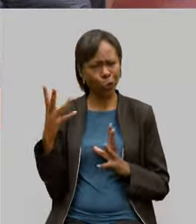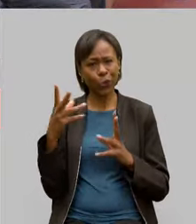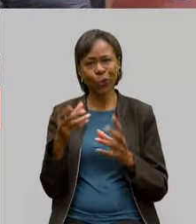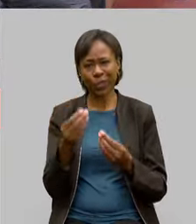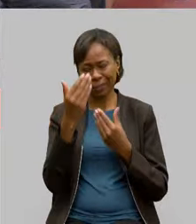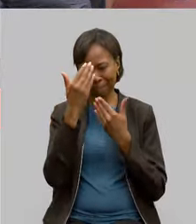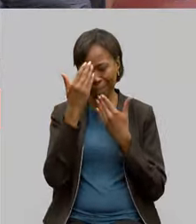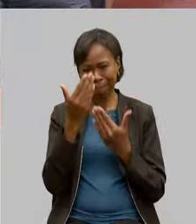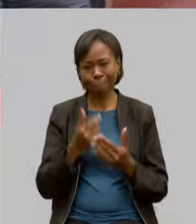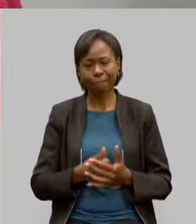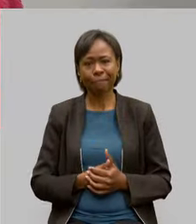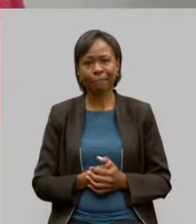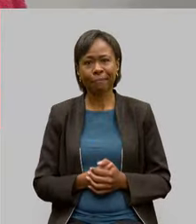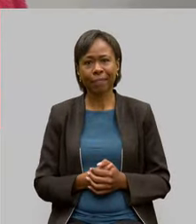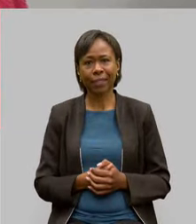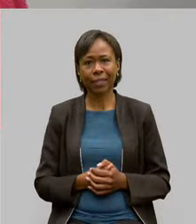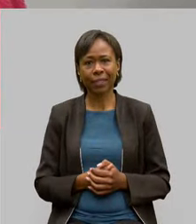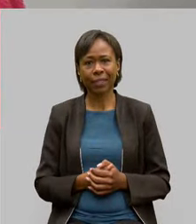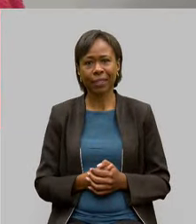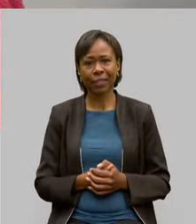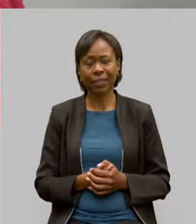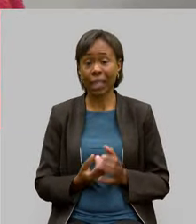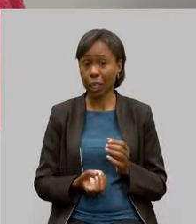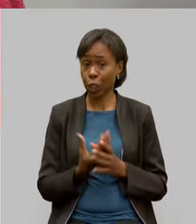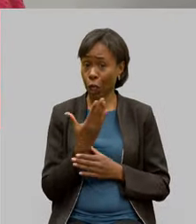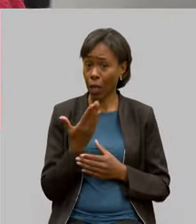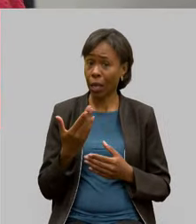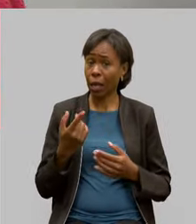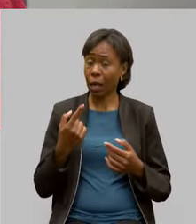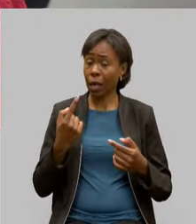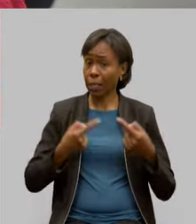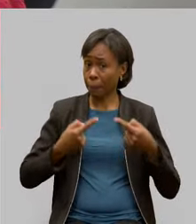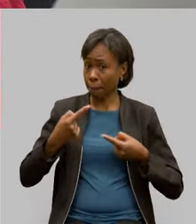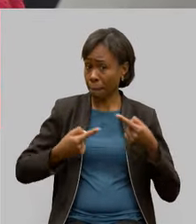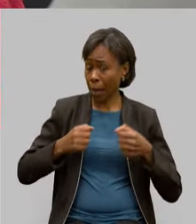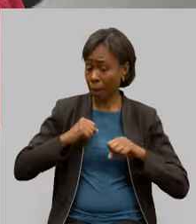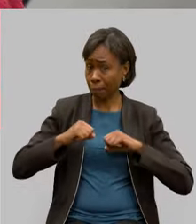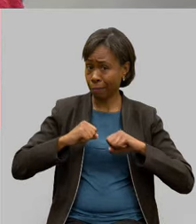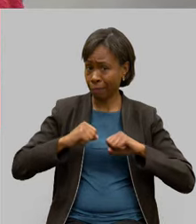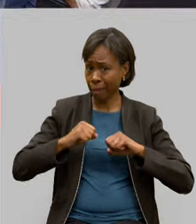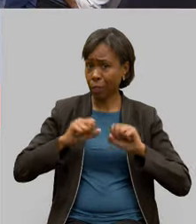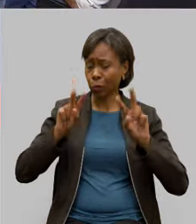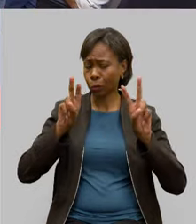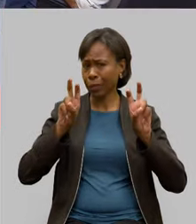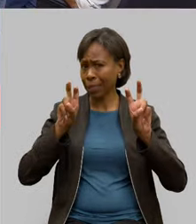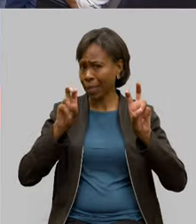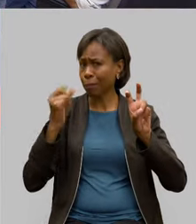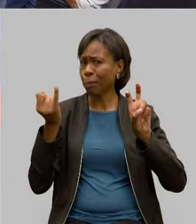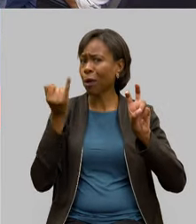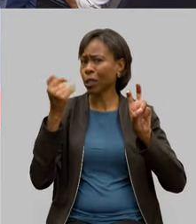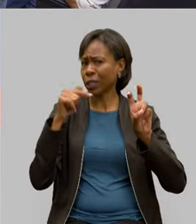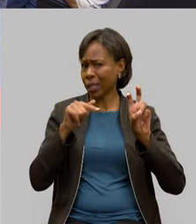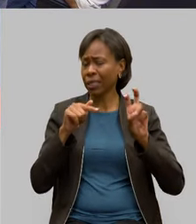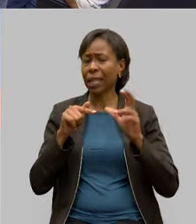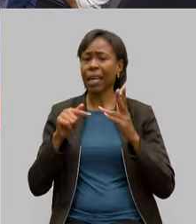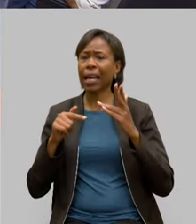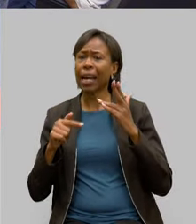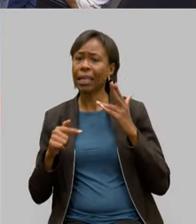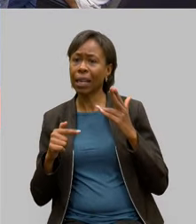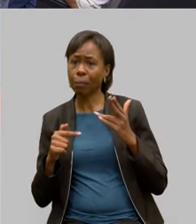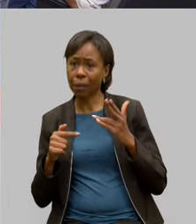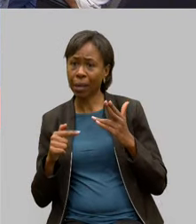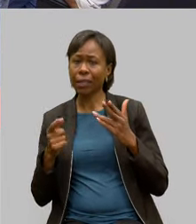eh que propuseram esse debate público com um tema muito importante que é sobre a Cannabis para fins